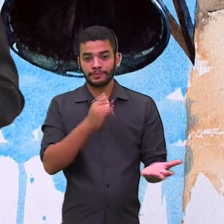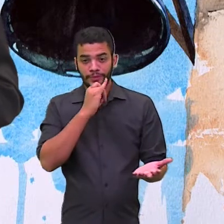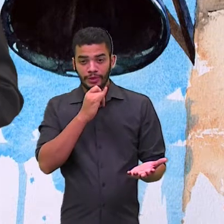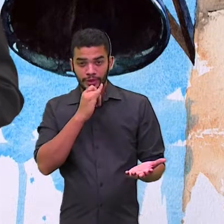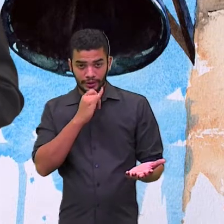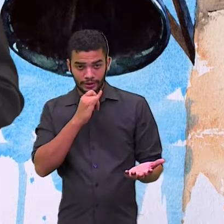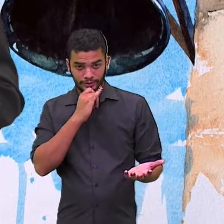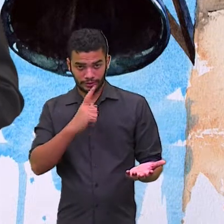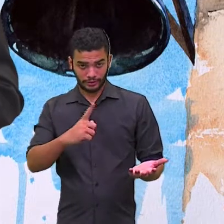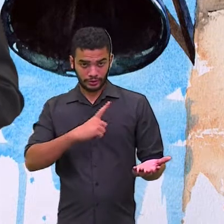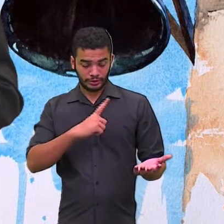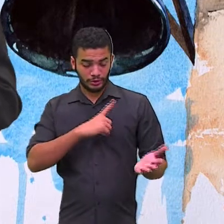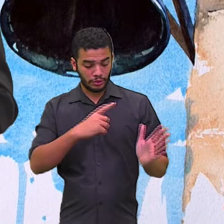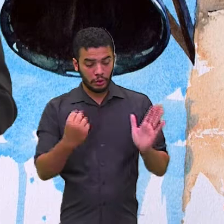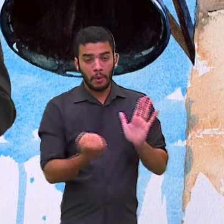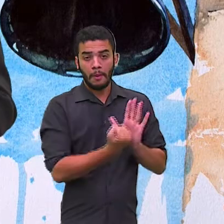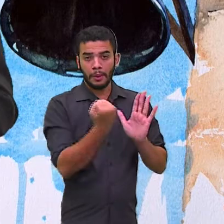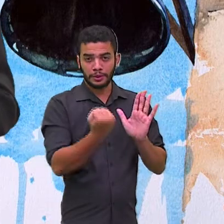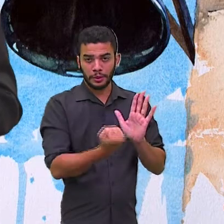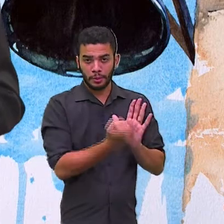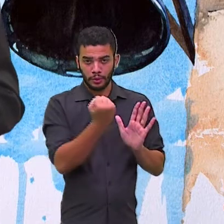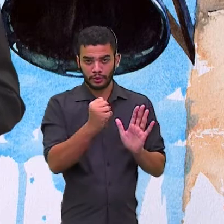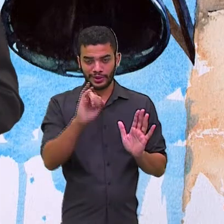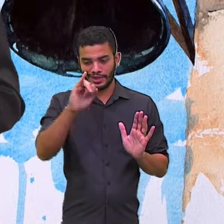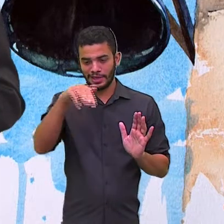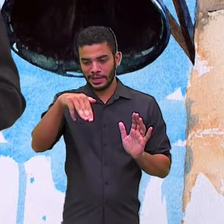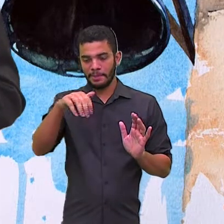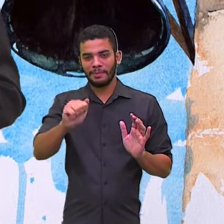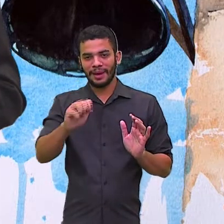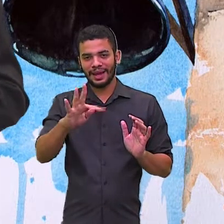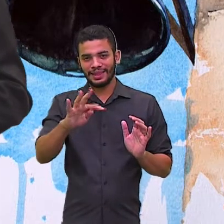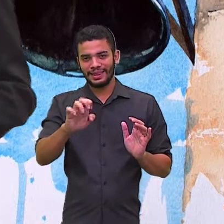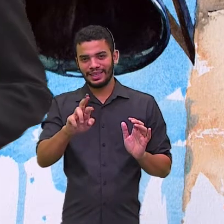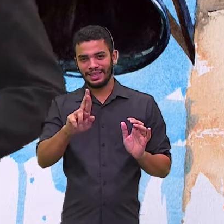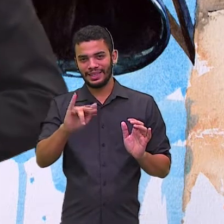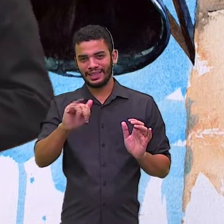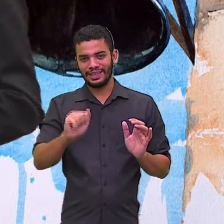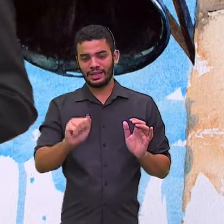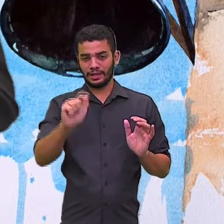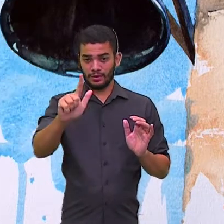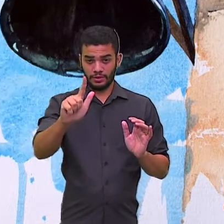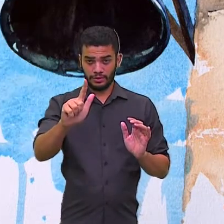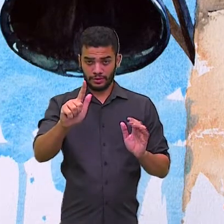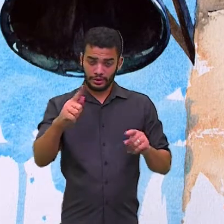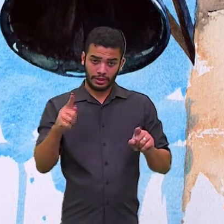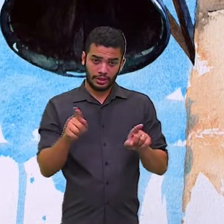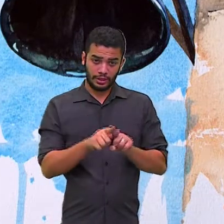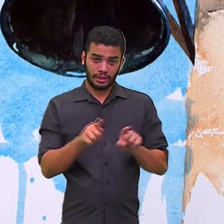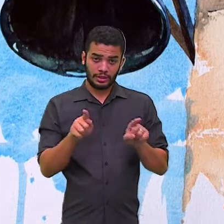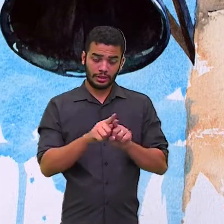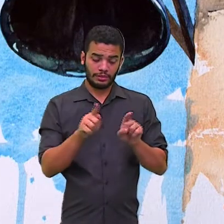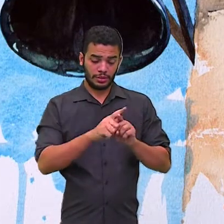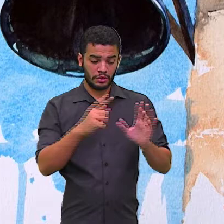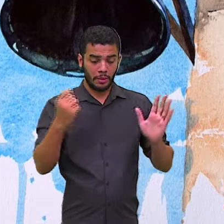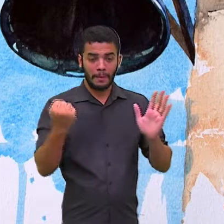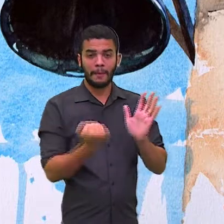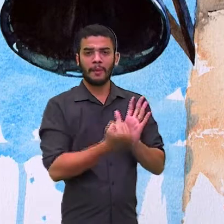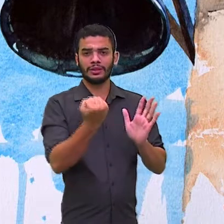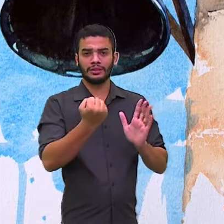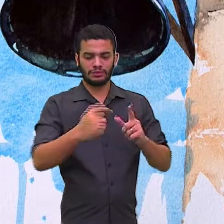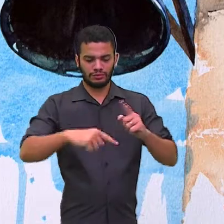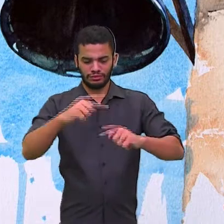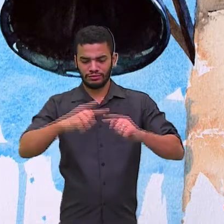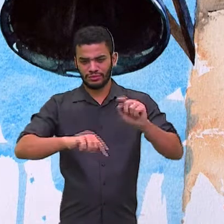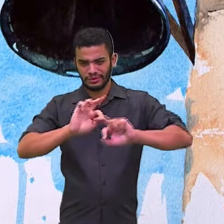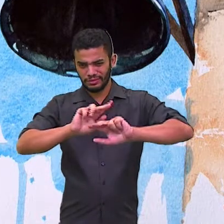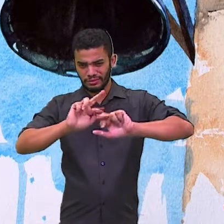patrimônio imaterial e patrimônio material. Além desses, há também o patrimônio